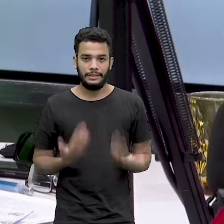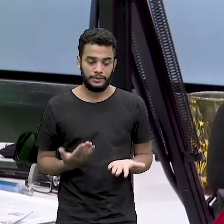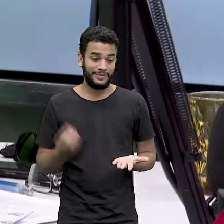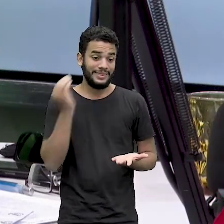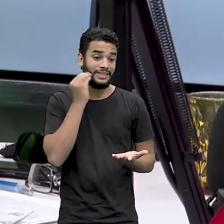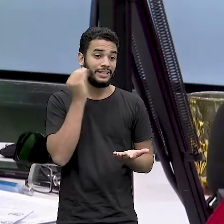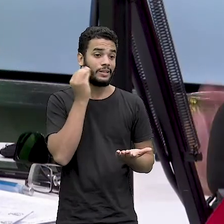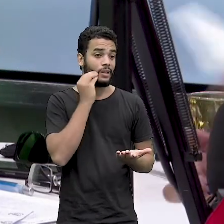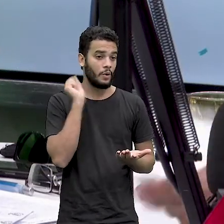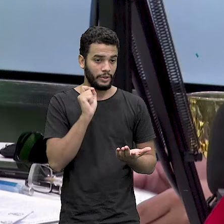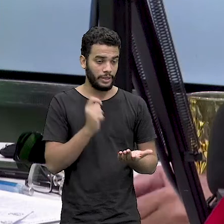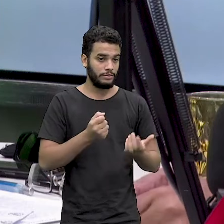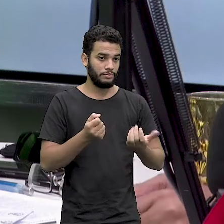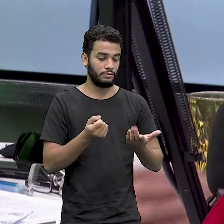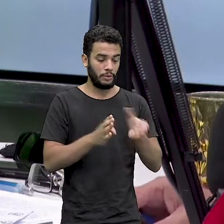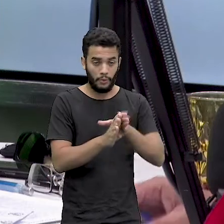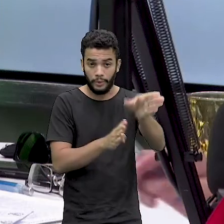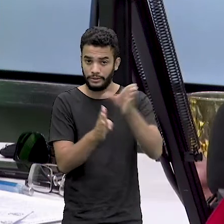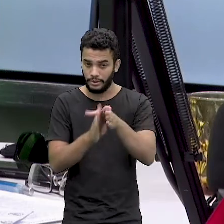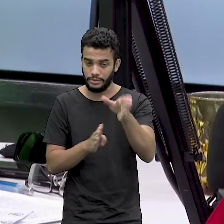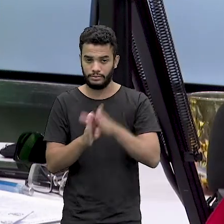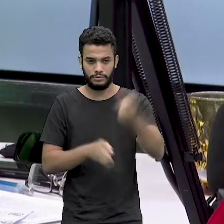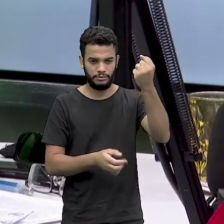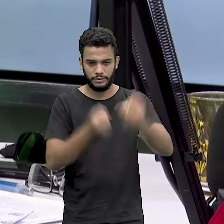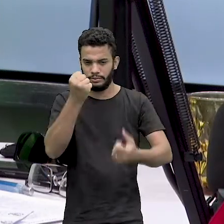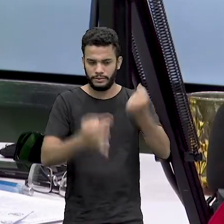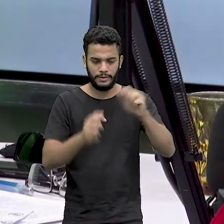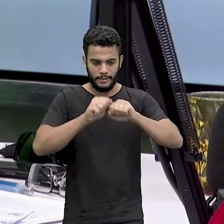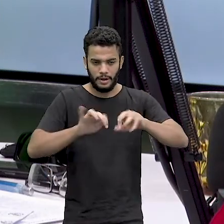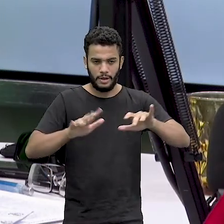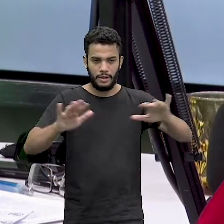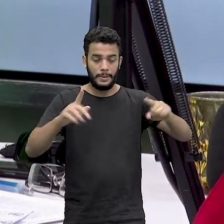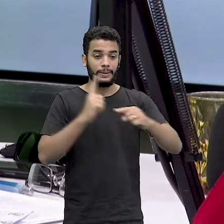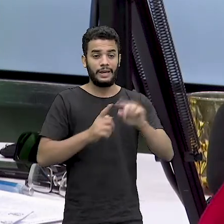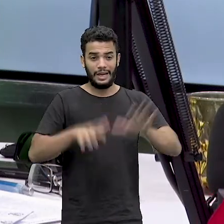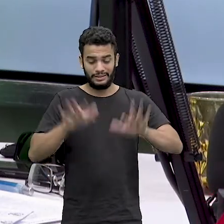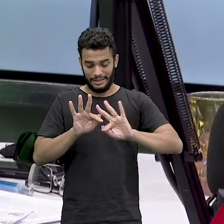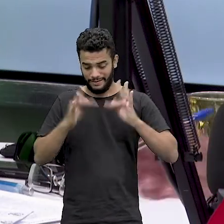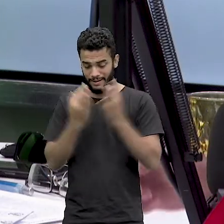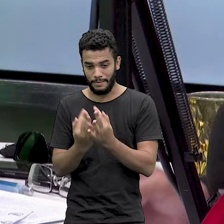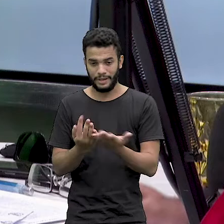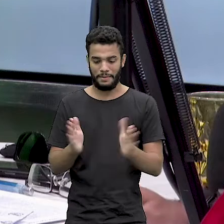pessoa não observa se ela tem condição de pagar, se a família tem condição, aí gera revolta, né?